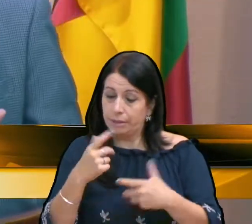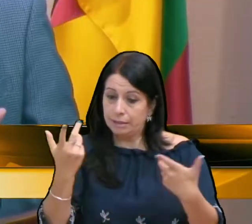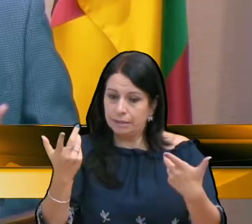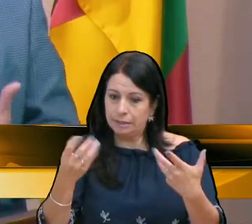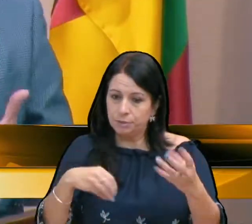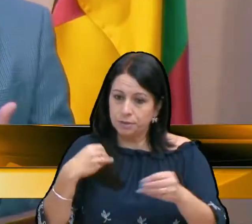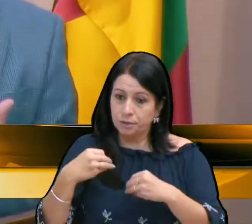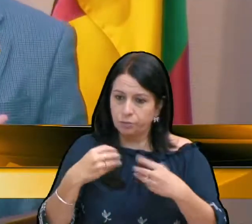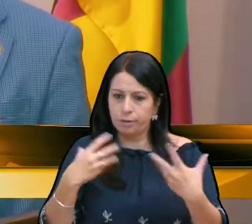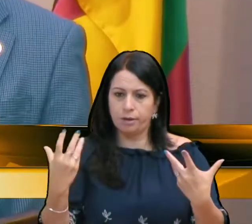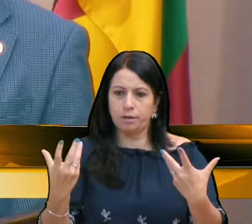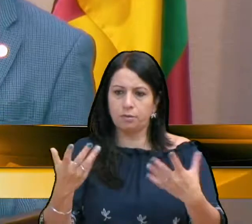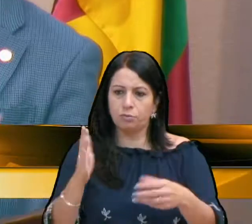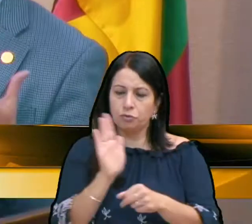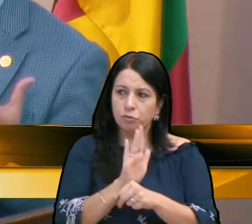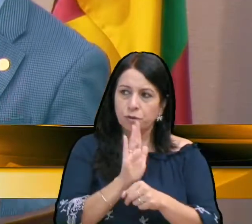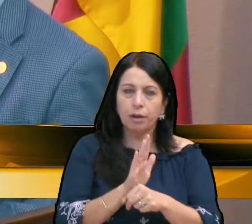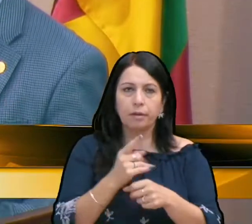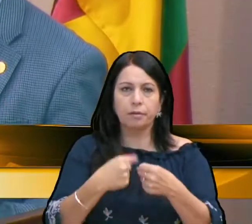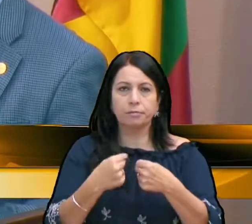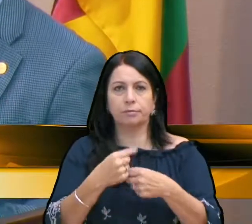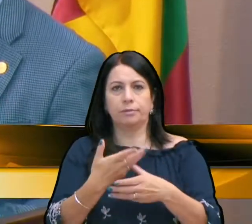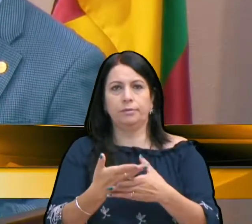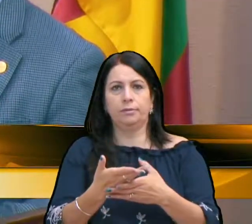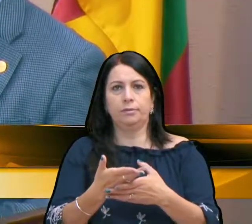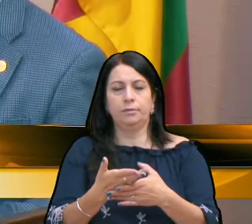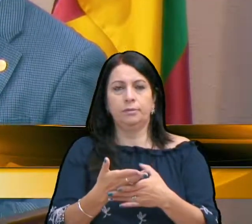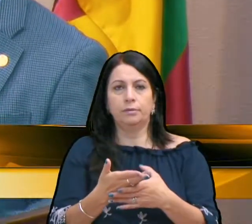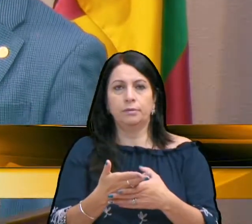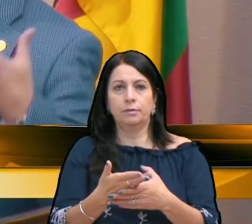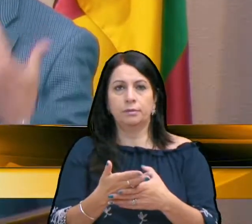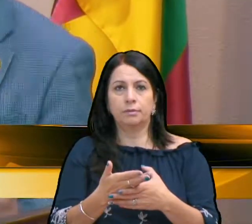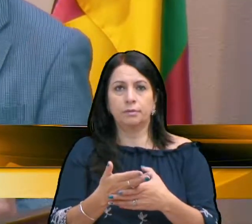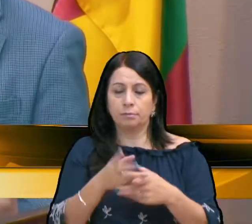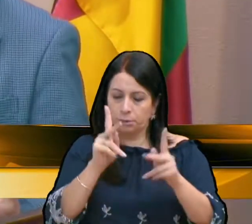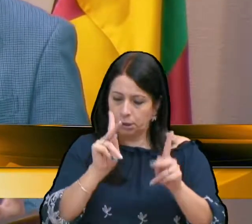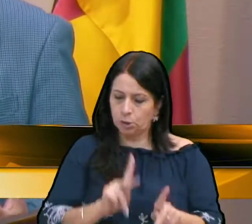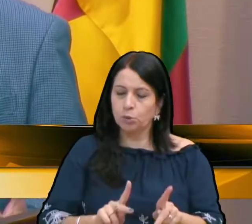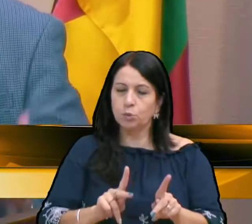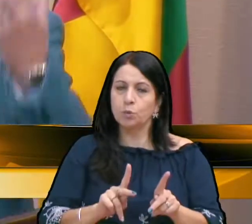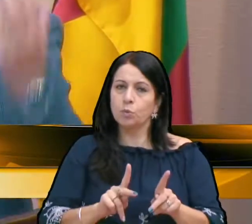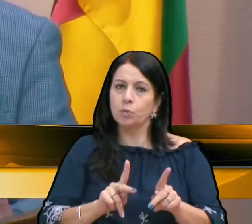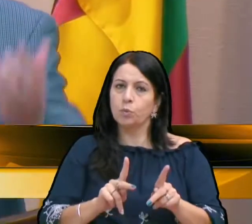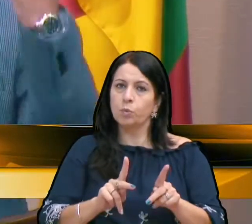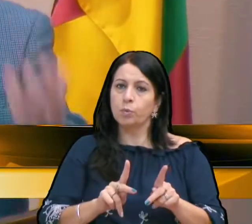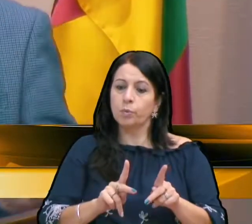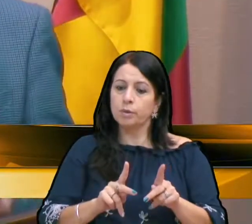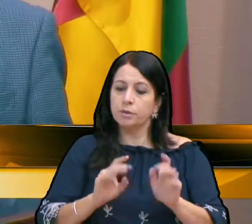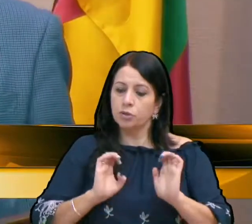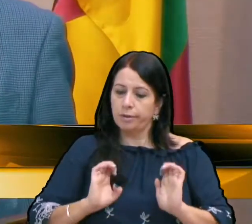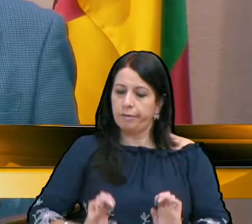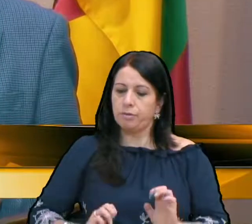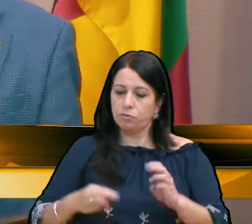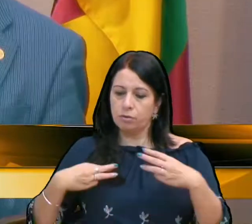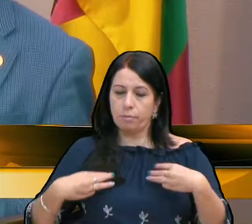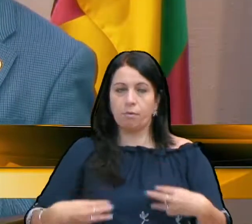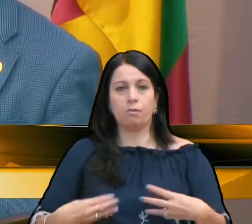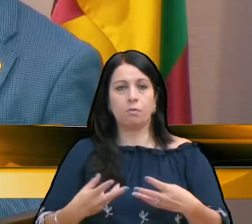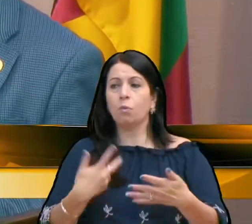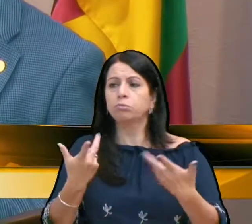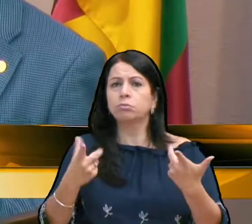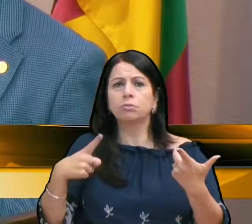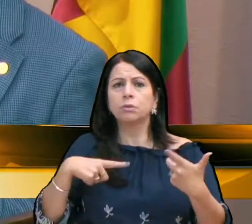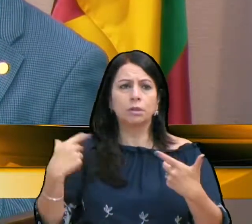grandeza como o município com pessoas de grandeza ética e moral. Onde é que